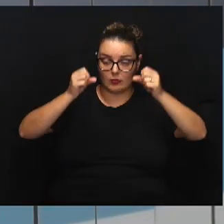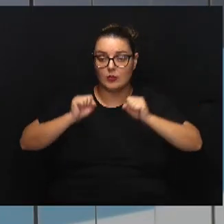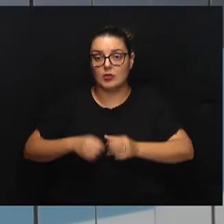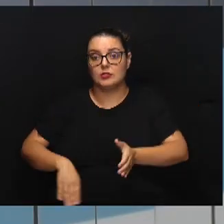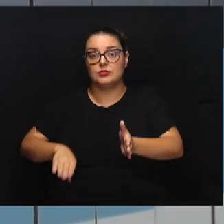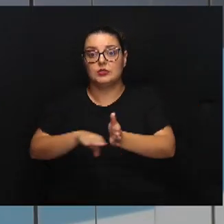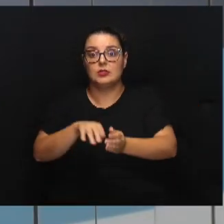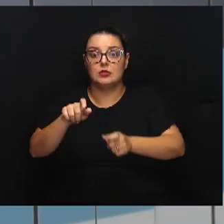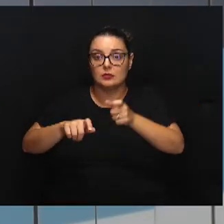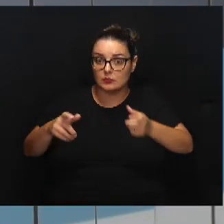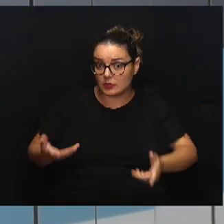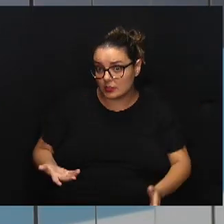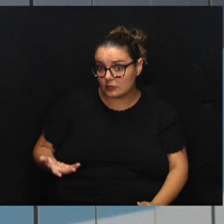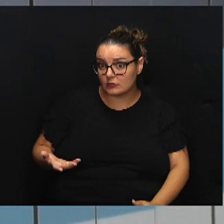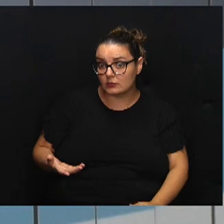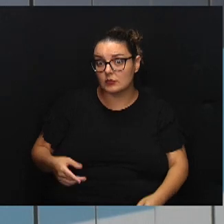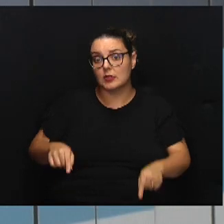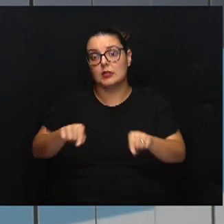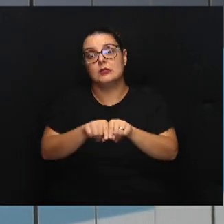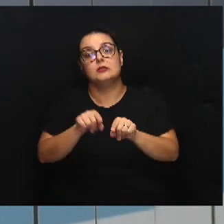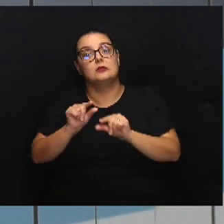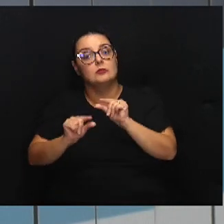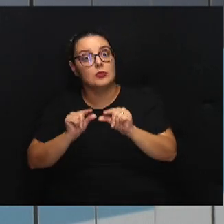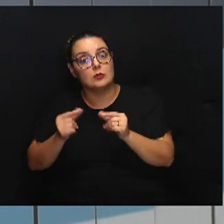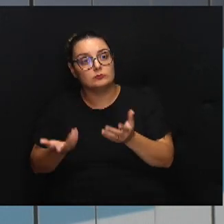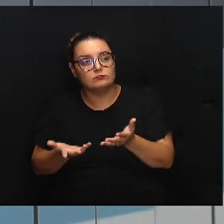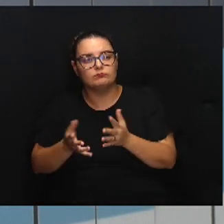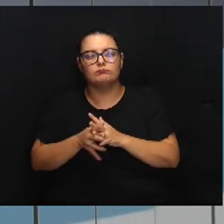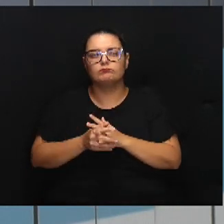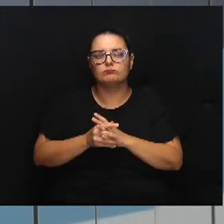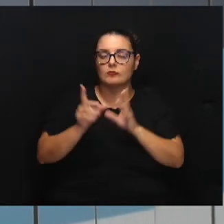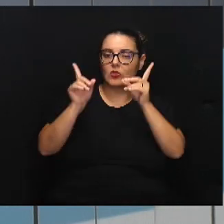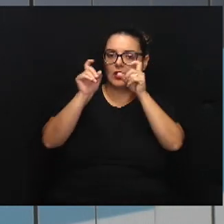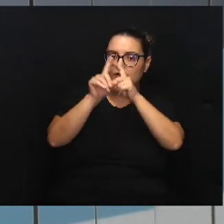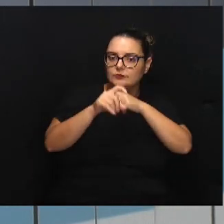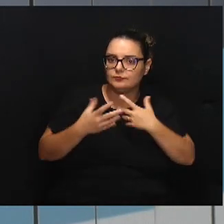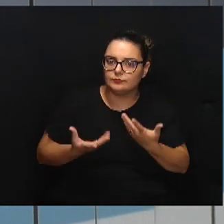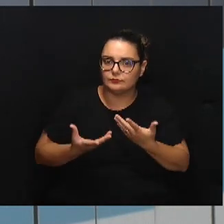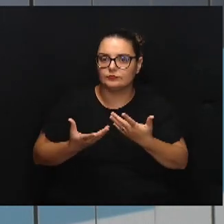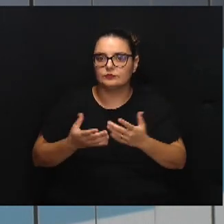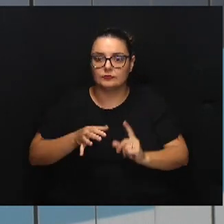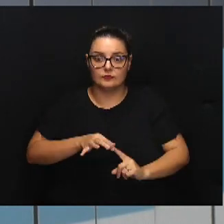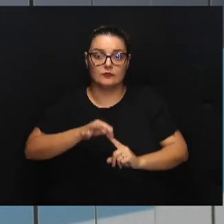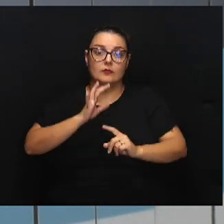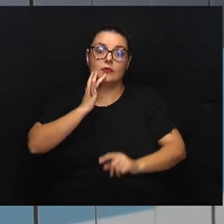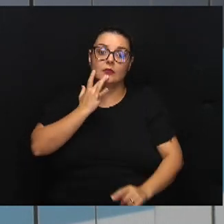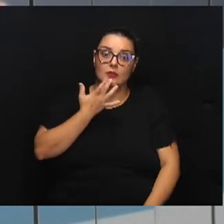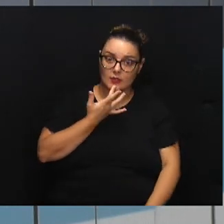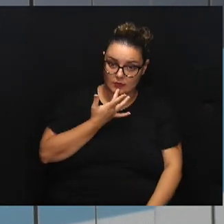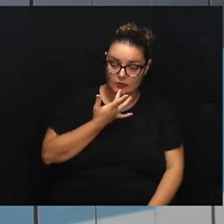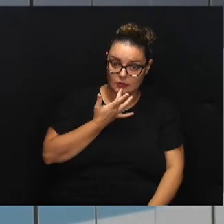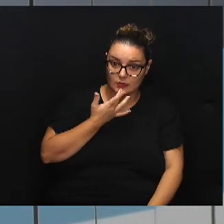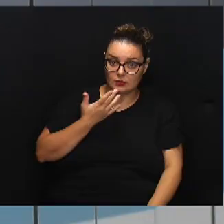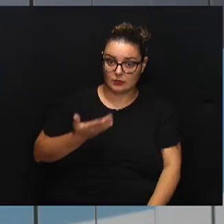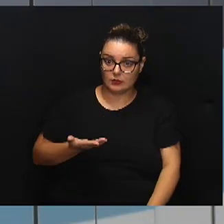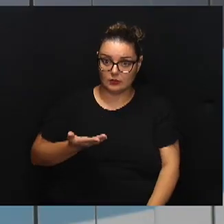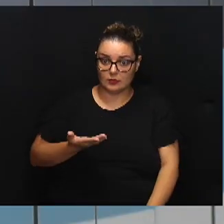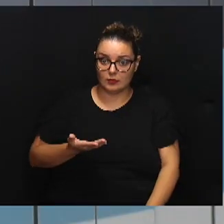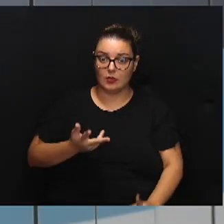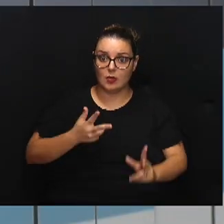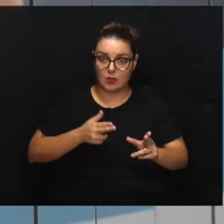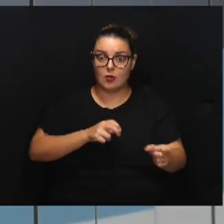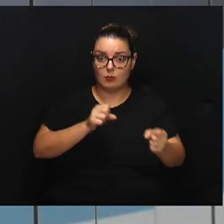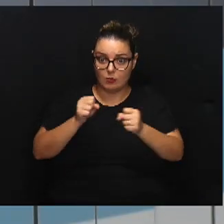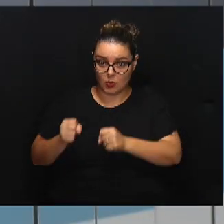pessoas, mas acho que também tem um pouco da dificuldade de se priorizar isso enquanto poder